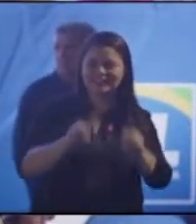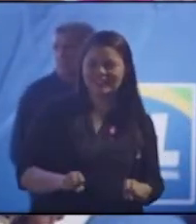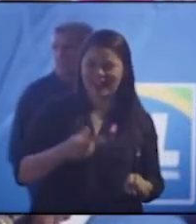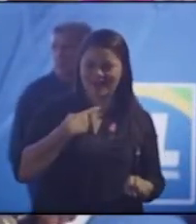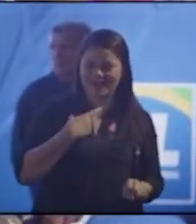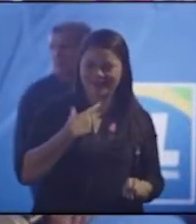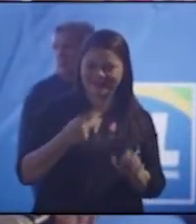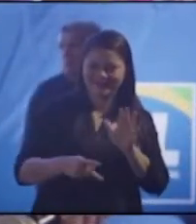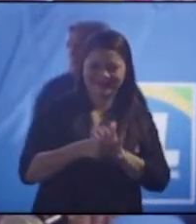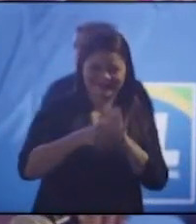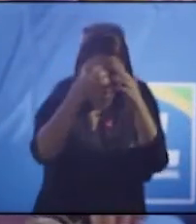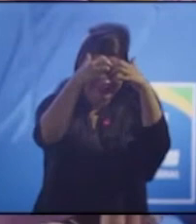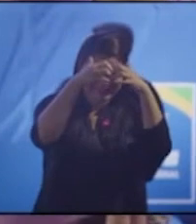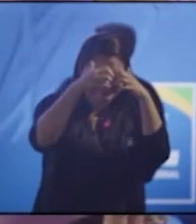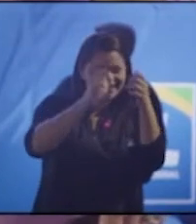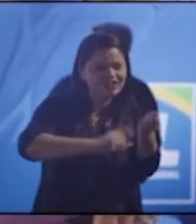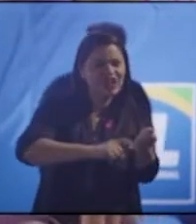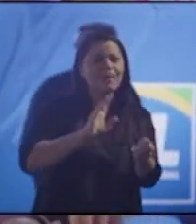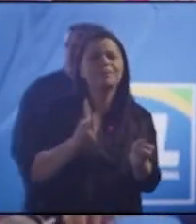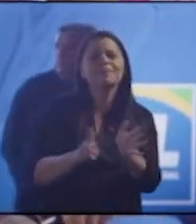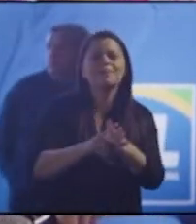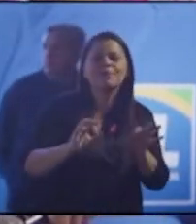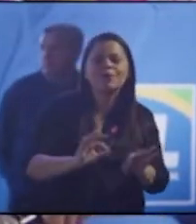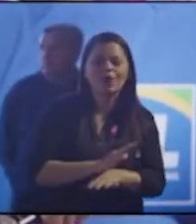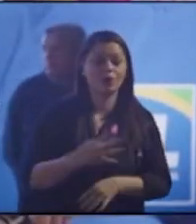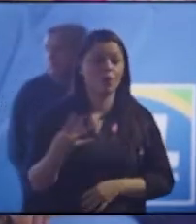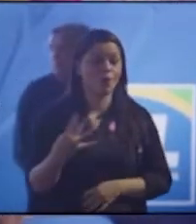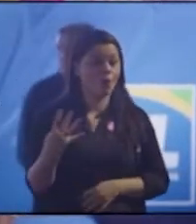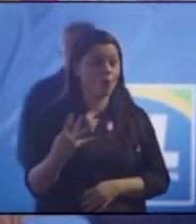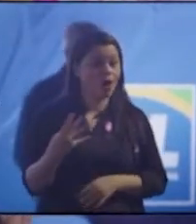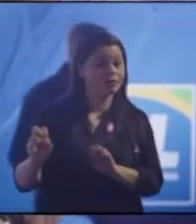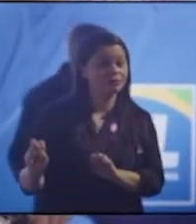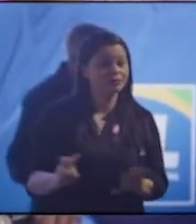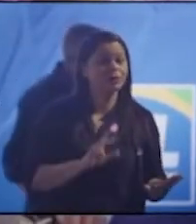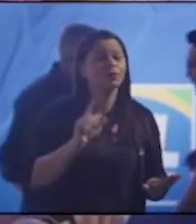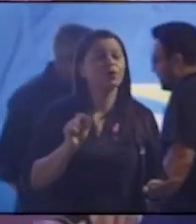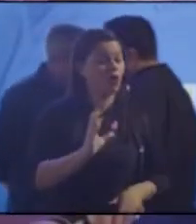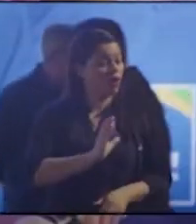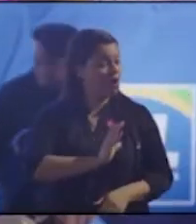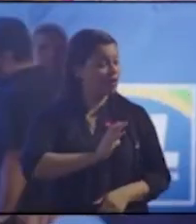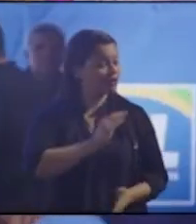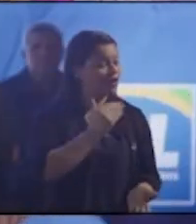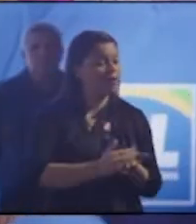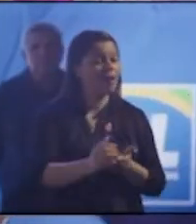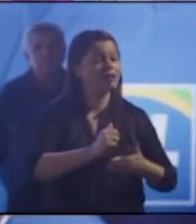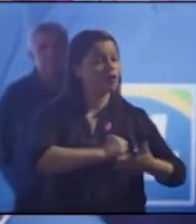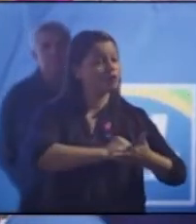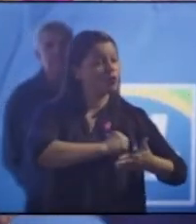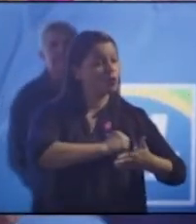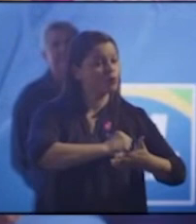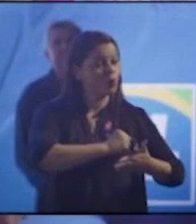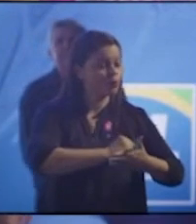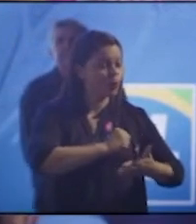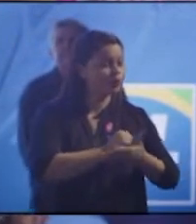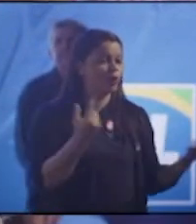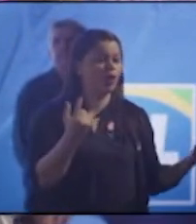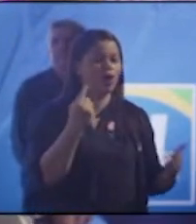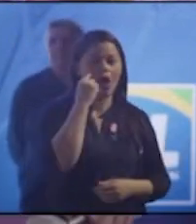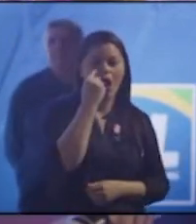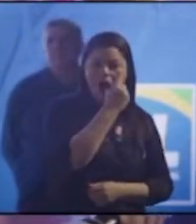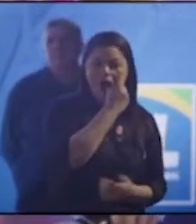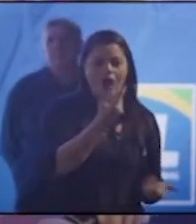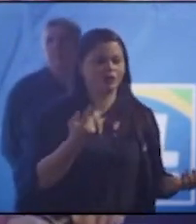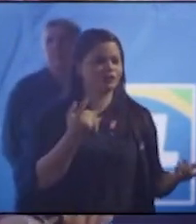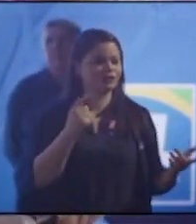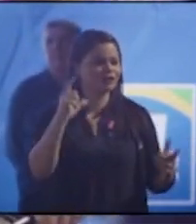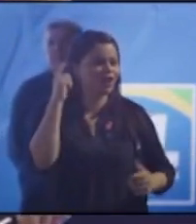desenvolvendo. Na semana 4, o coração do bebê começa a bater. Olhos, orelhas e